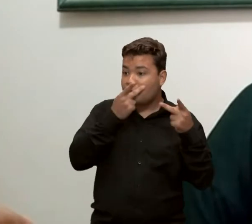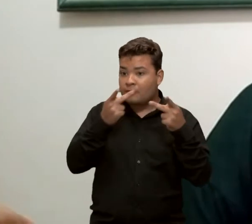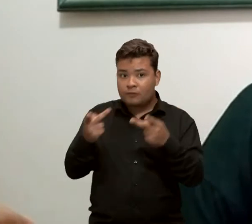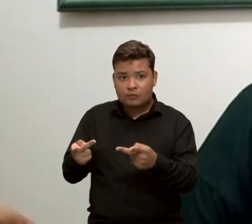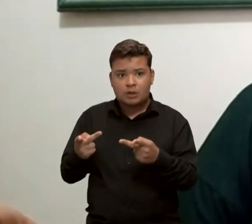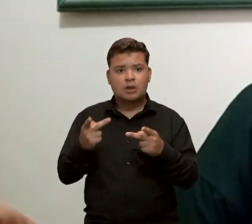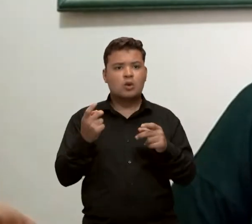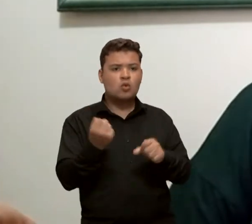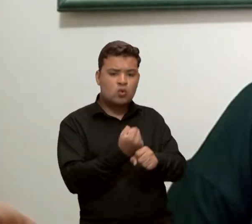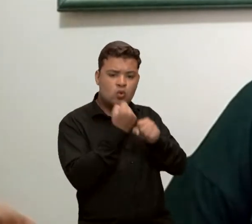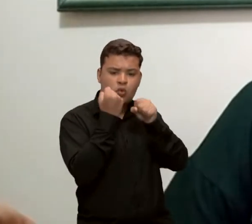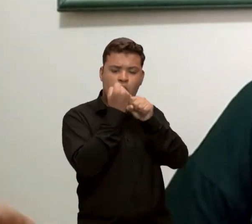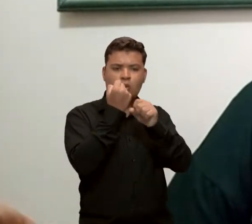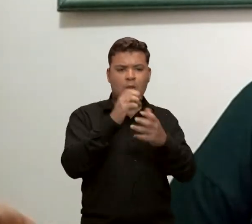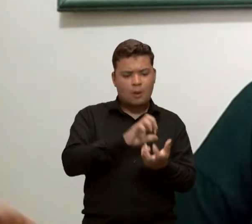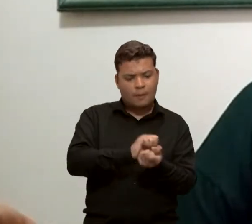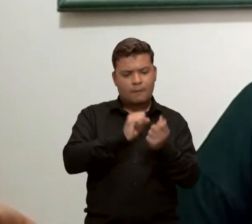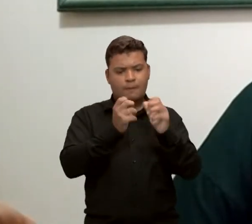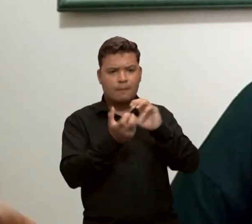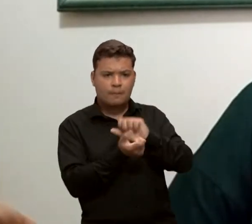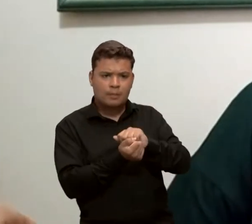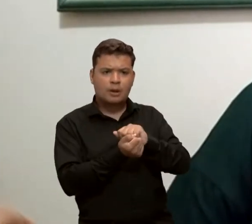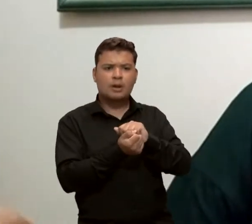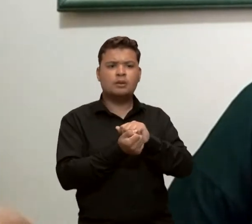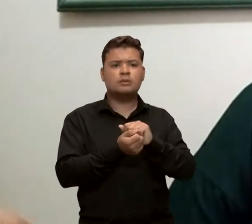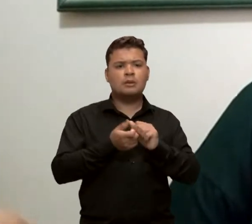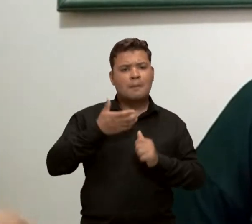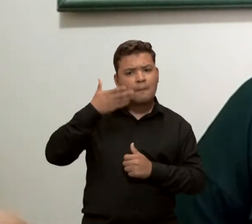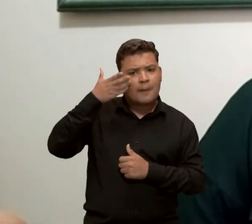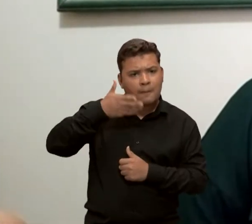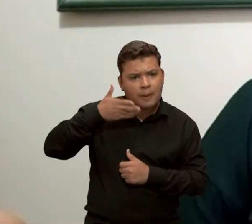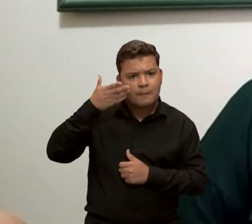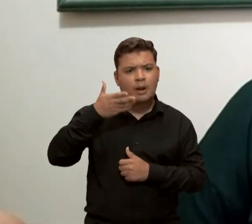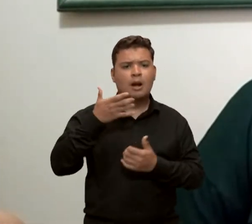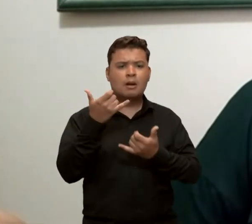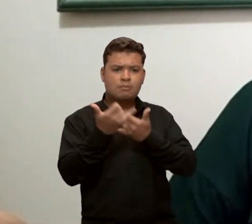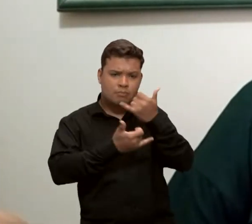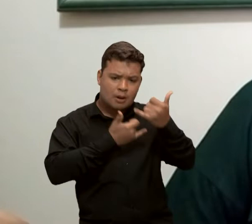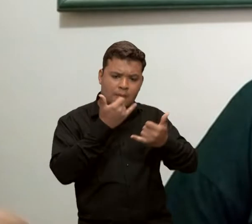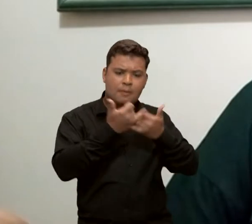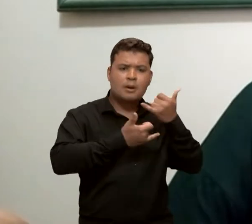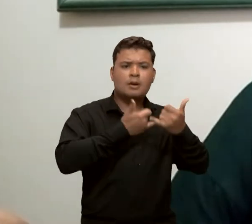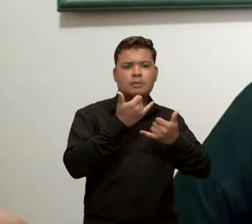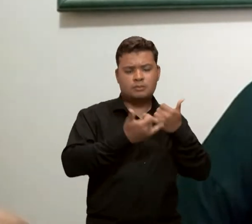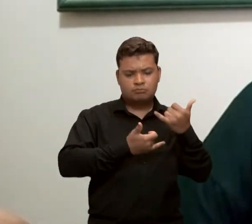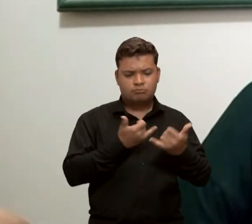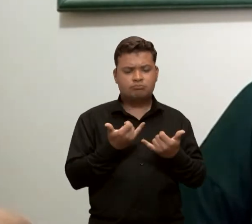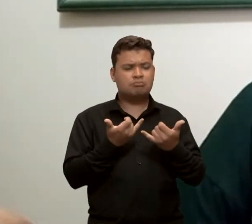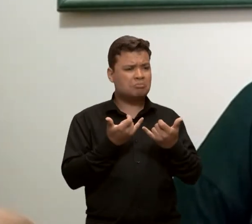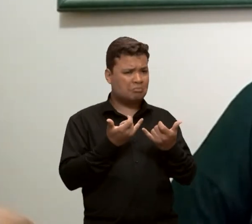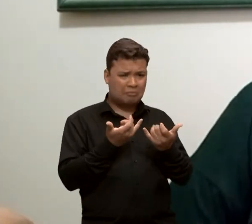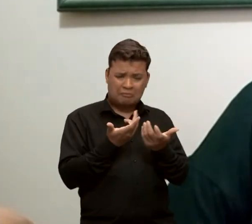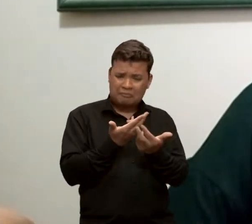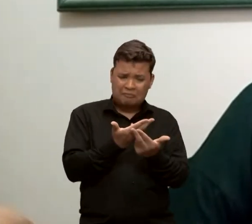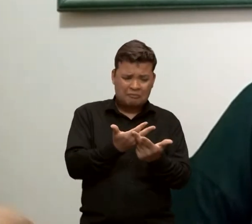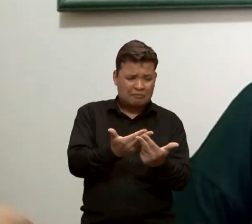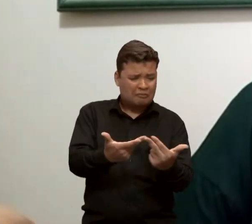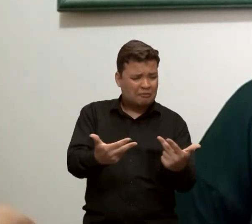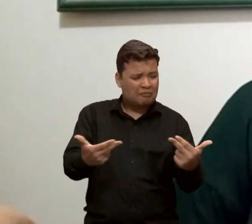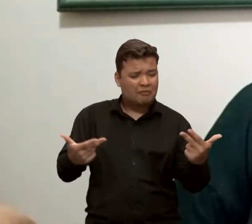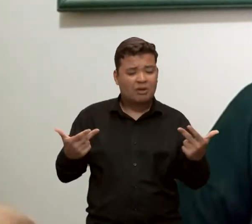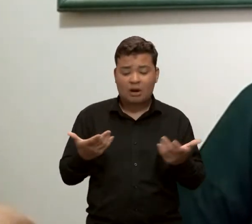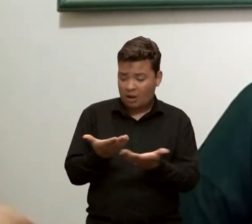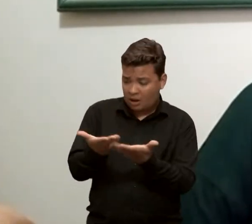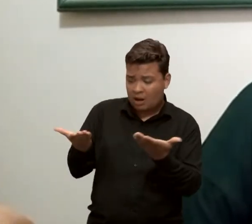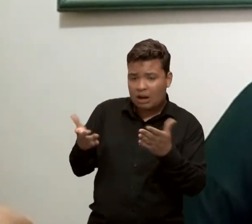construções, modelagens, oralidade, brincadeira, possibilidades diversas que promovam o direito da criança